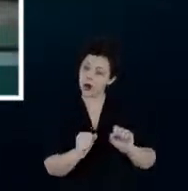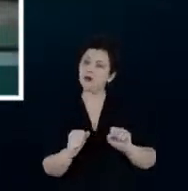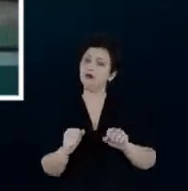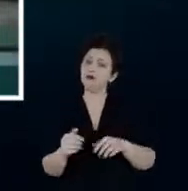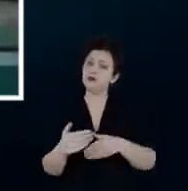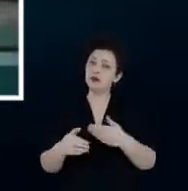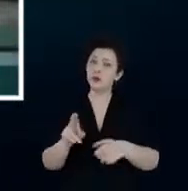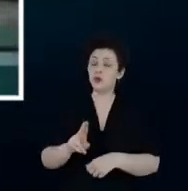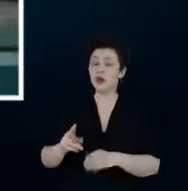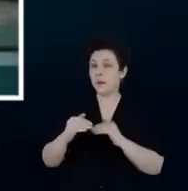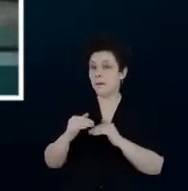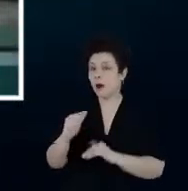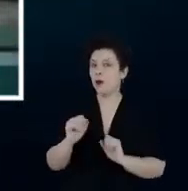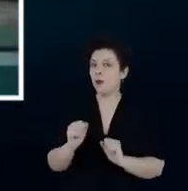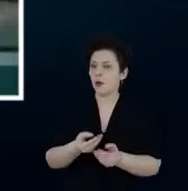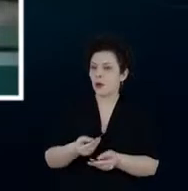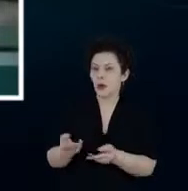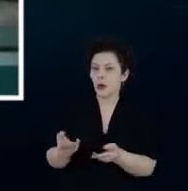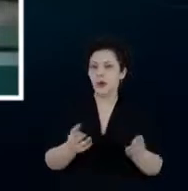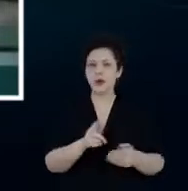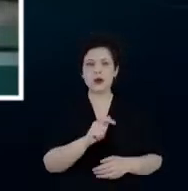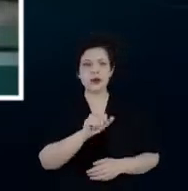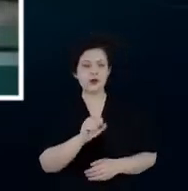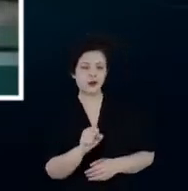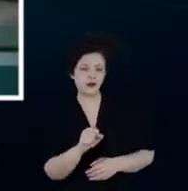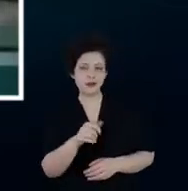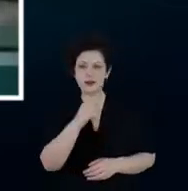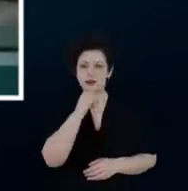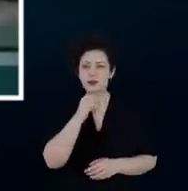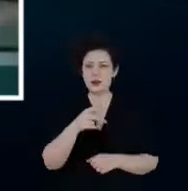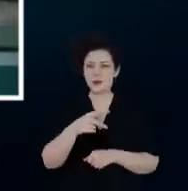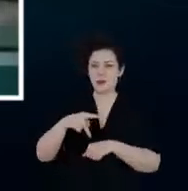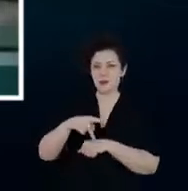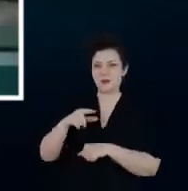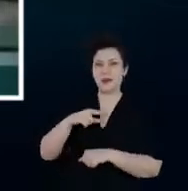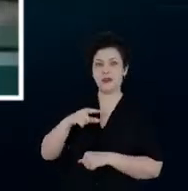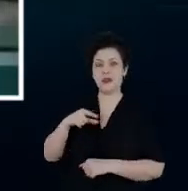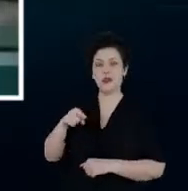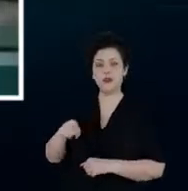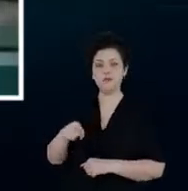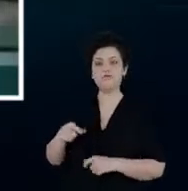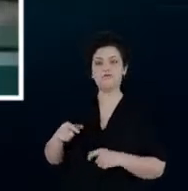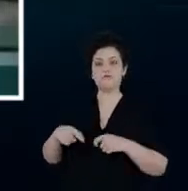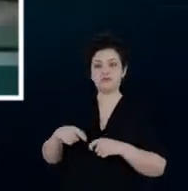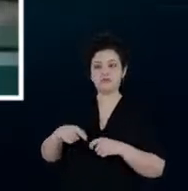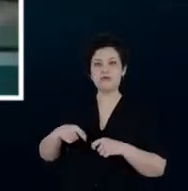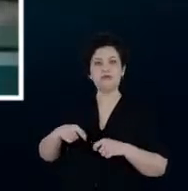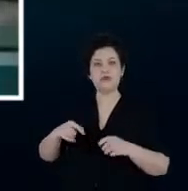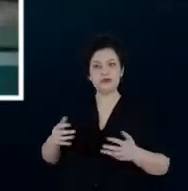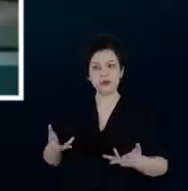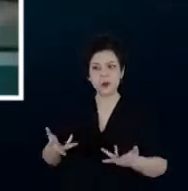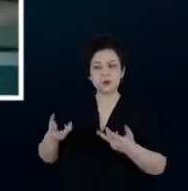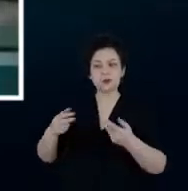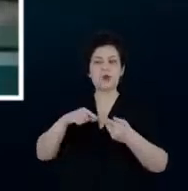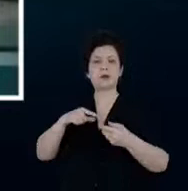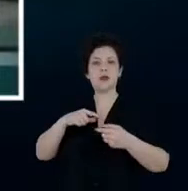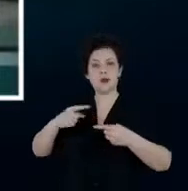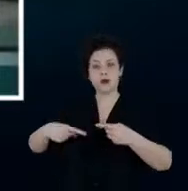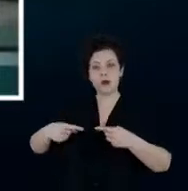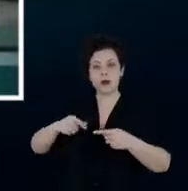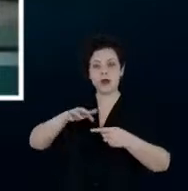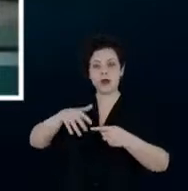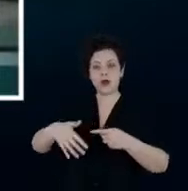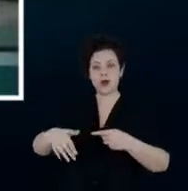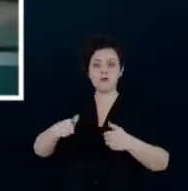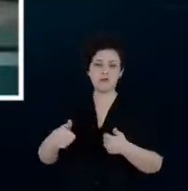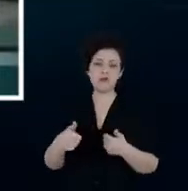utilizar mais, como o Brasil é um país que tem um recurso abundante de hídrico, então eu acho